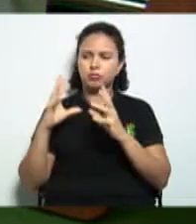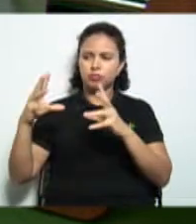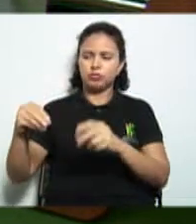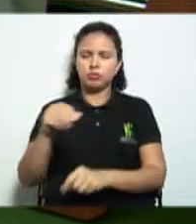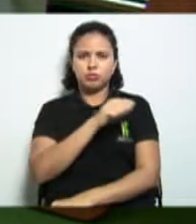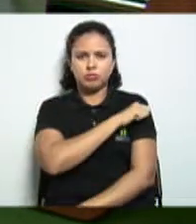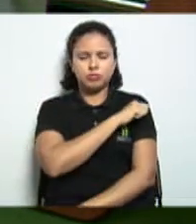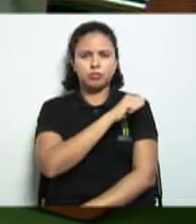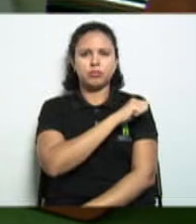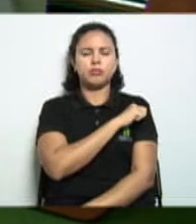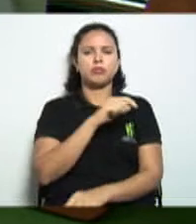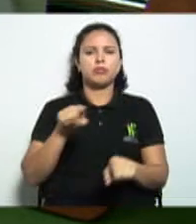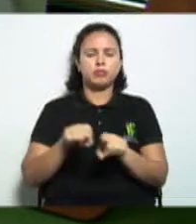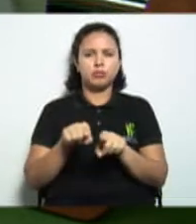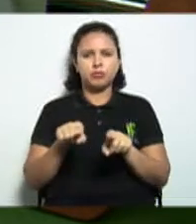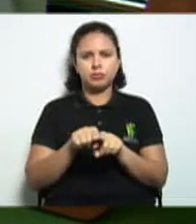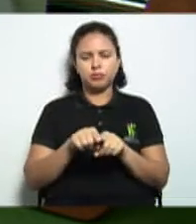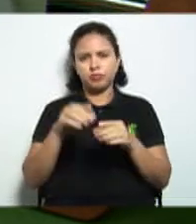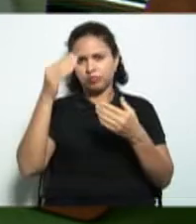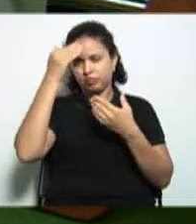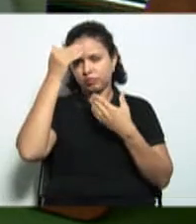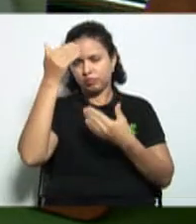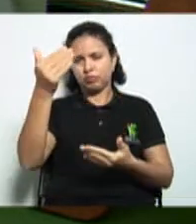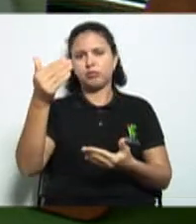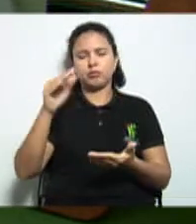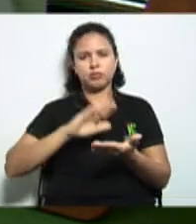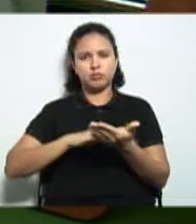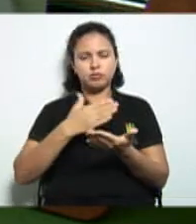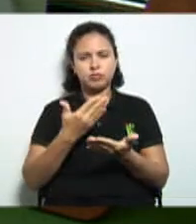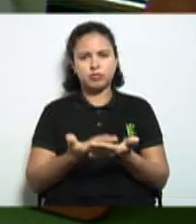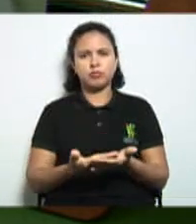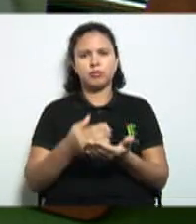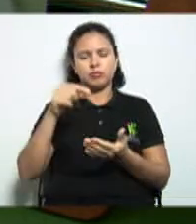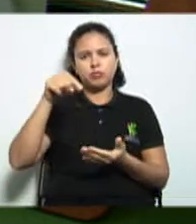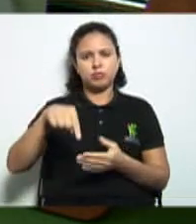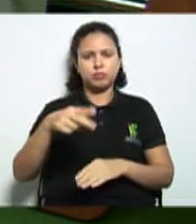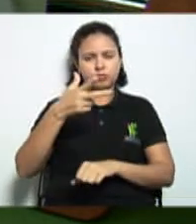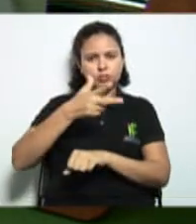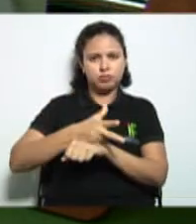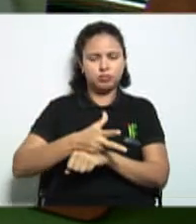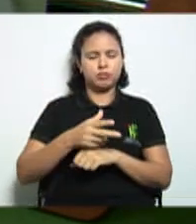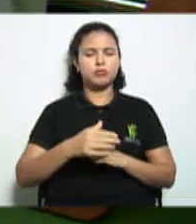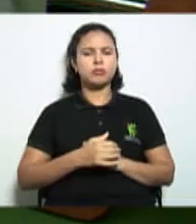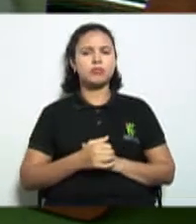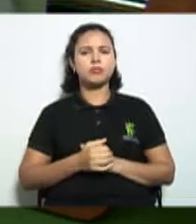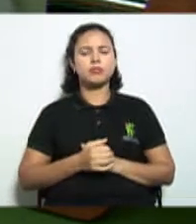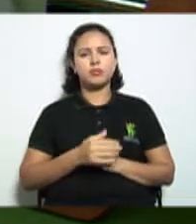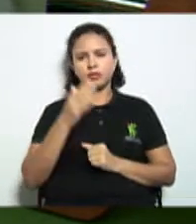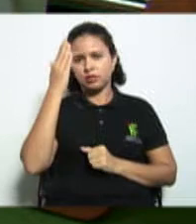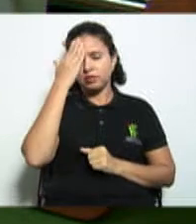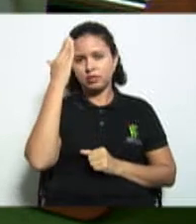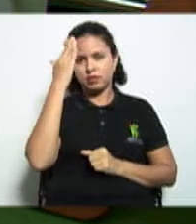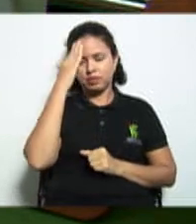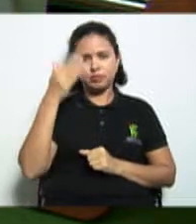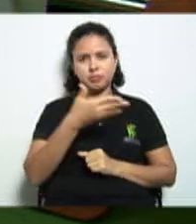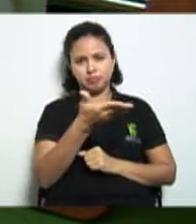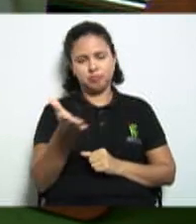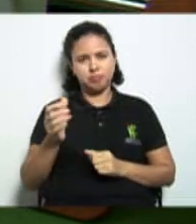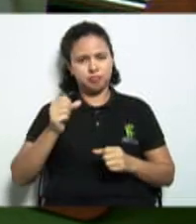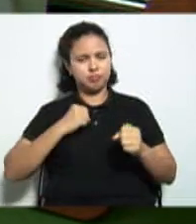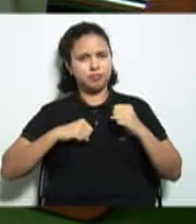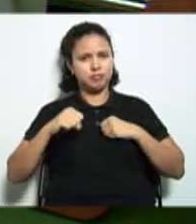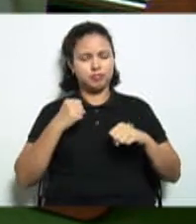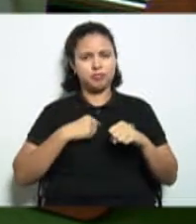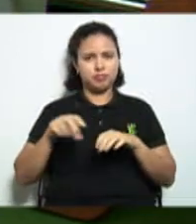alunos. Agradecemos também a nossa equipe de estúdio, a nossa intérprete. E sabemos que vocês, como nós, estamos ansiosos para a